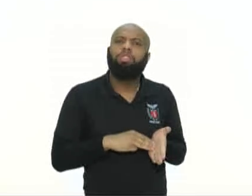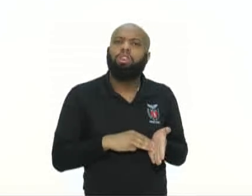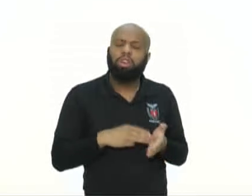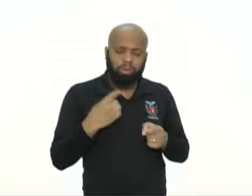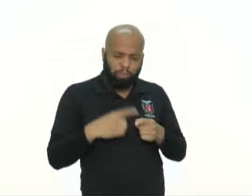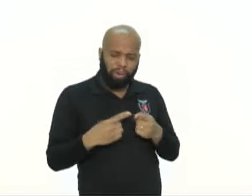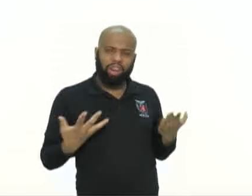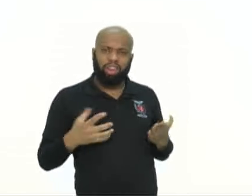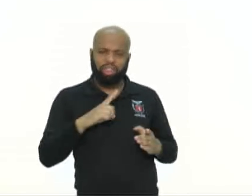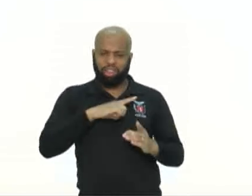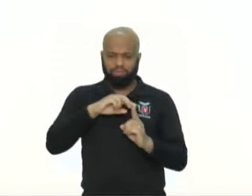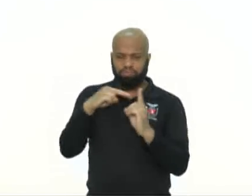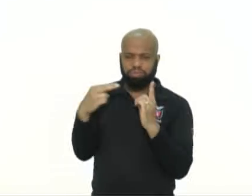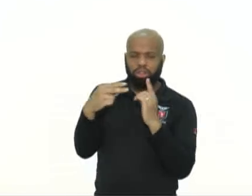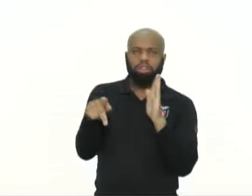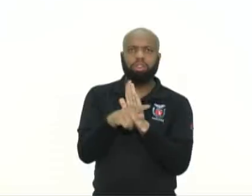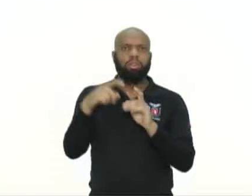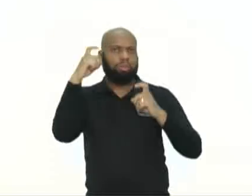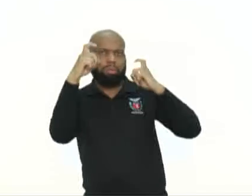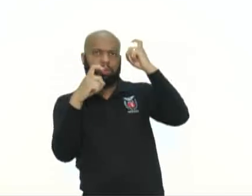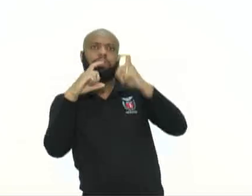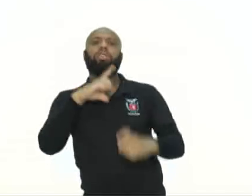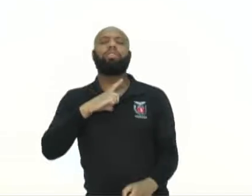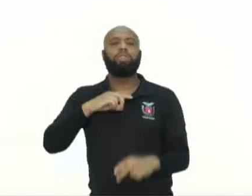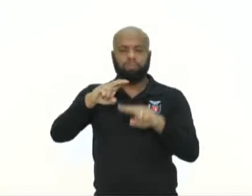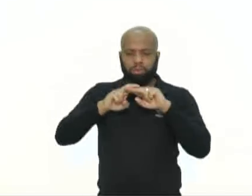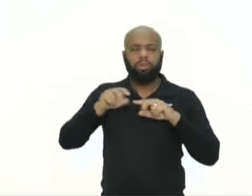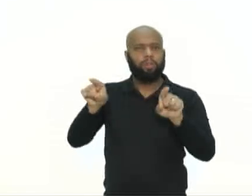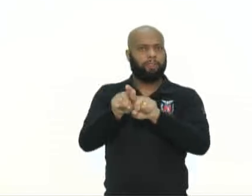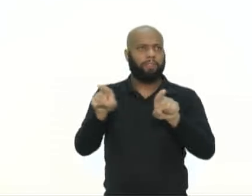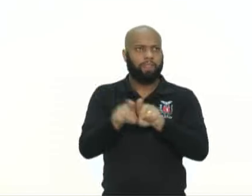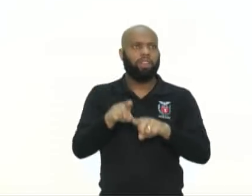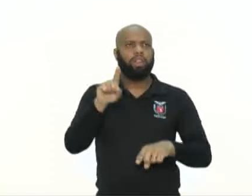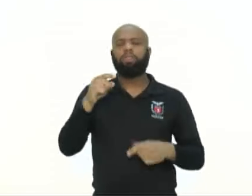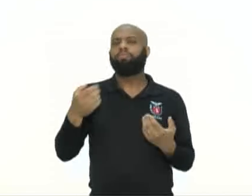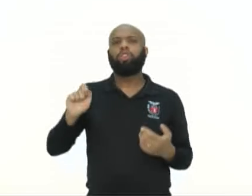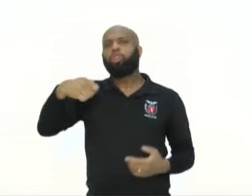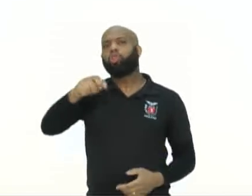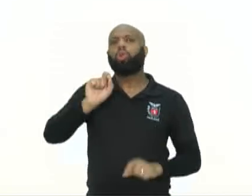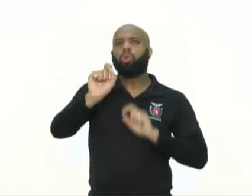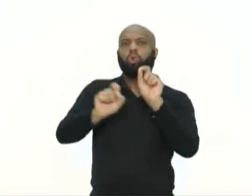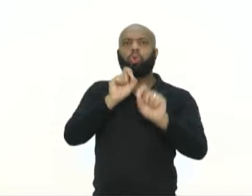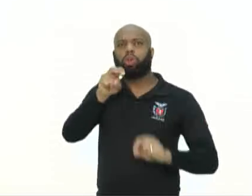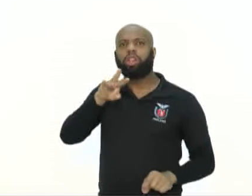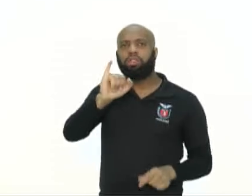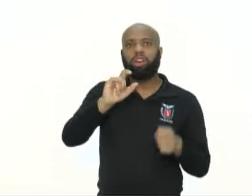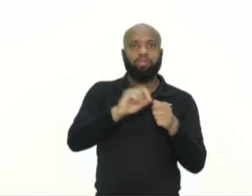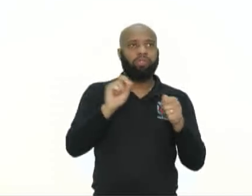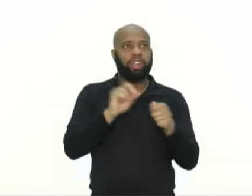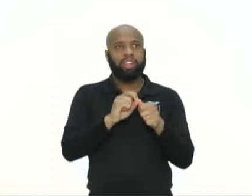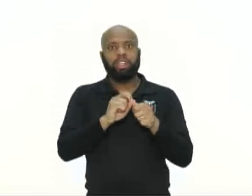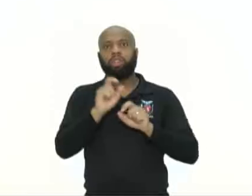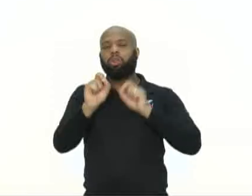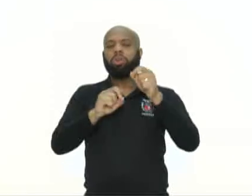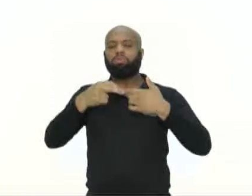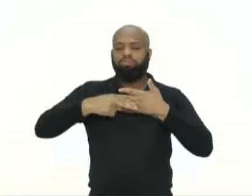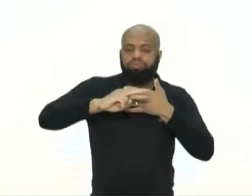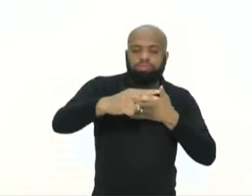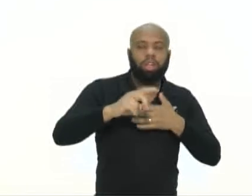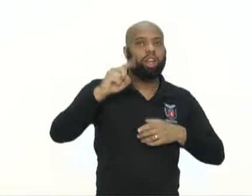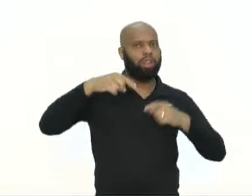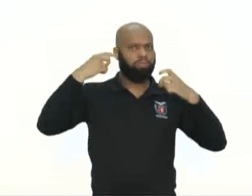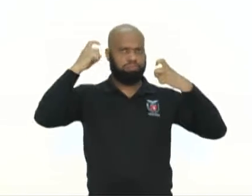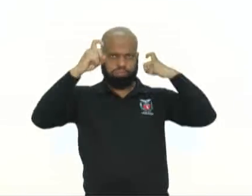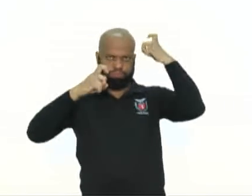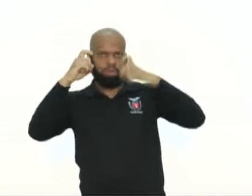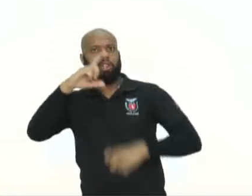esse olhar, né? Essa preocupação existe em relação ao que ela vai causar ao meio ambiente? Uma